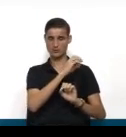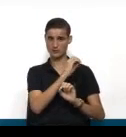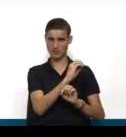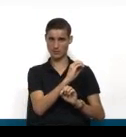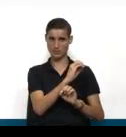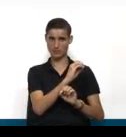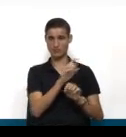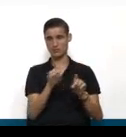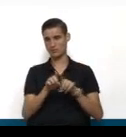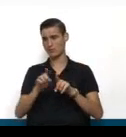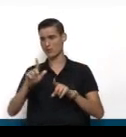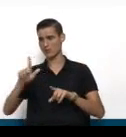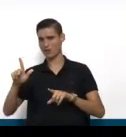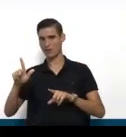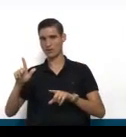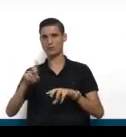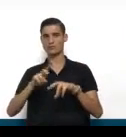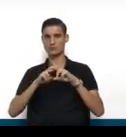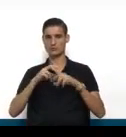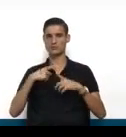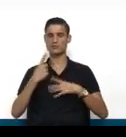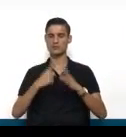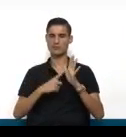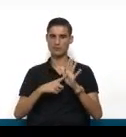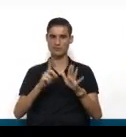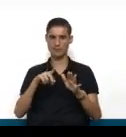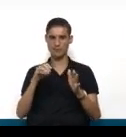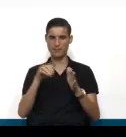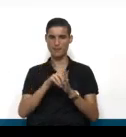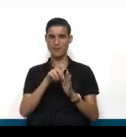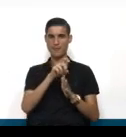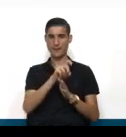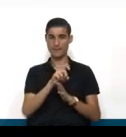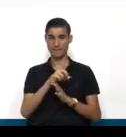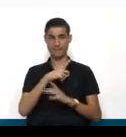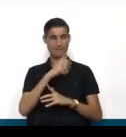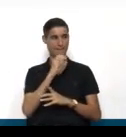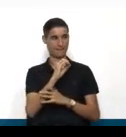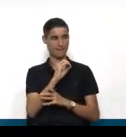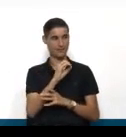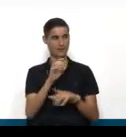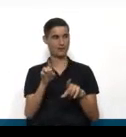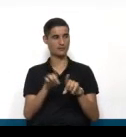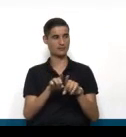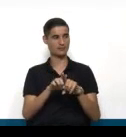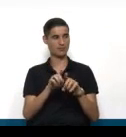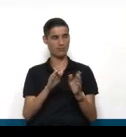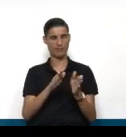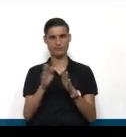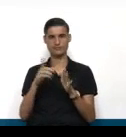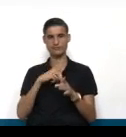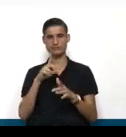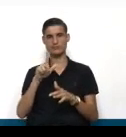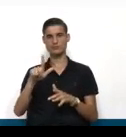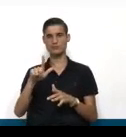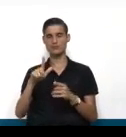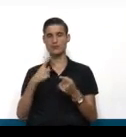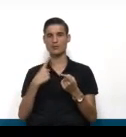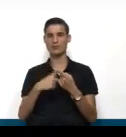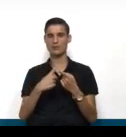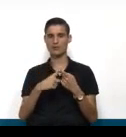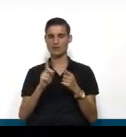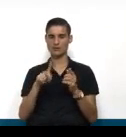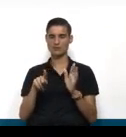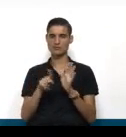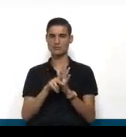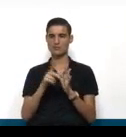0 e L. É por isso que aparece aqui no lugar do meu x o 0, e aqui no outro lugar o L, porque são as